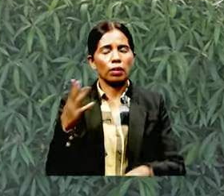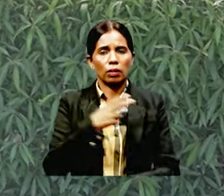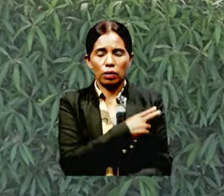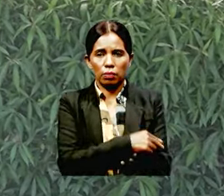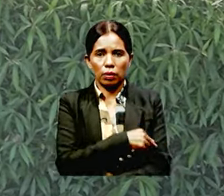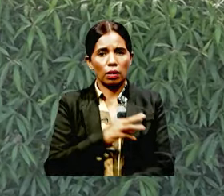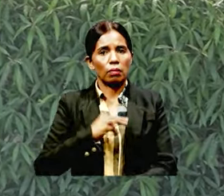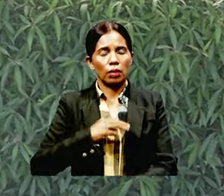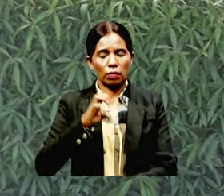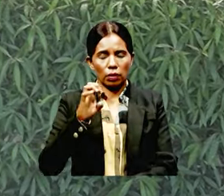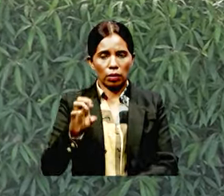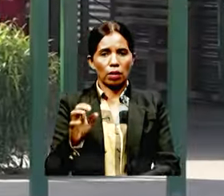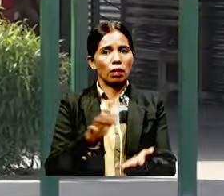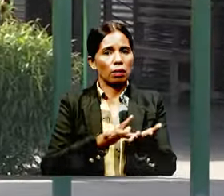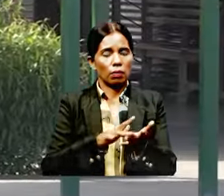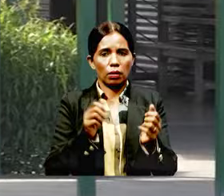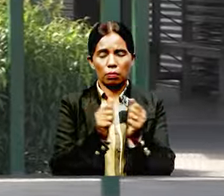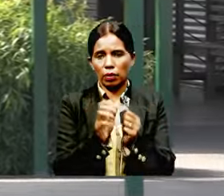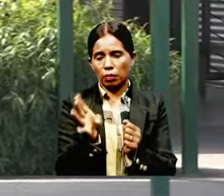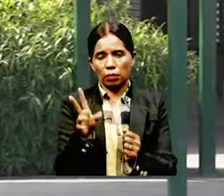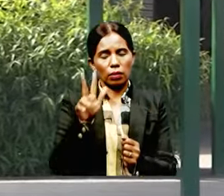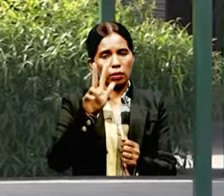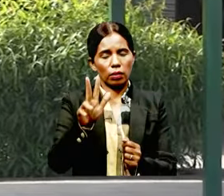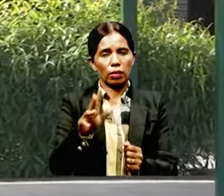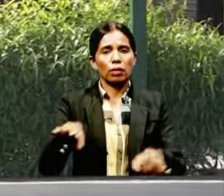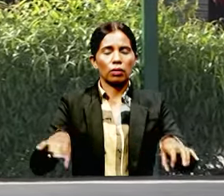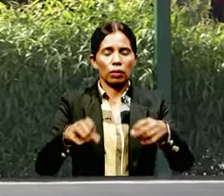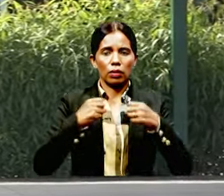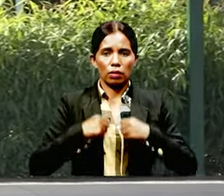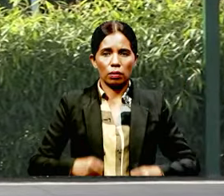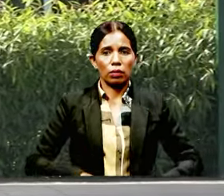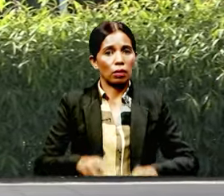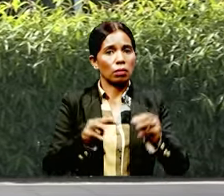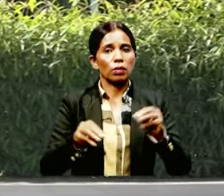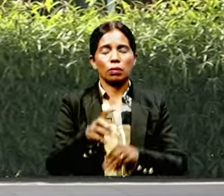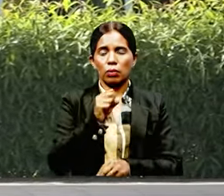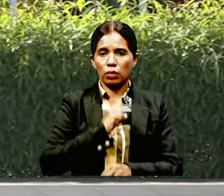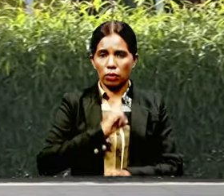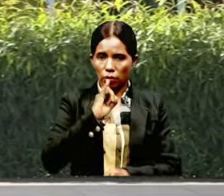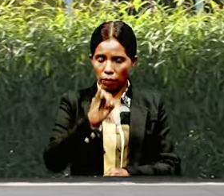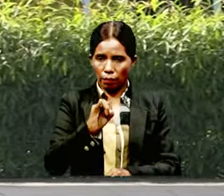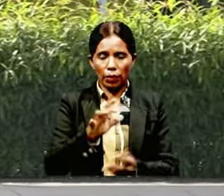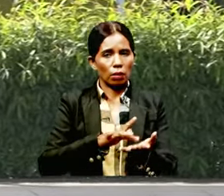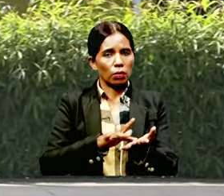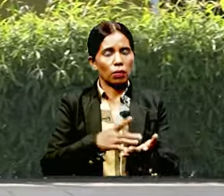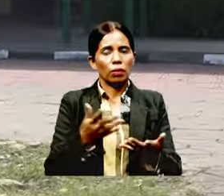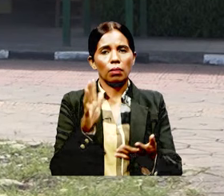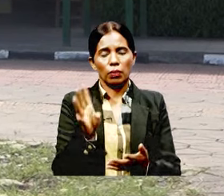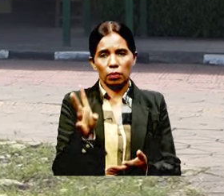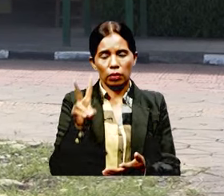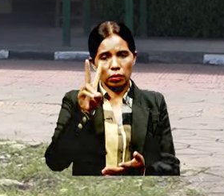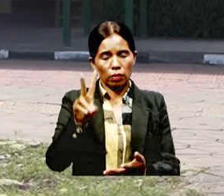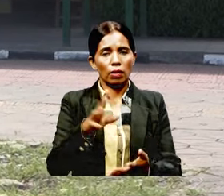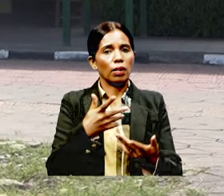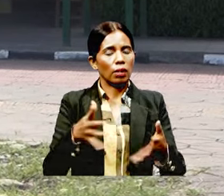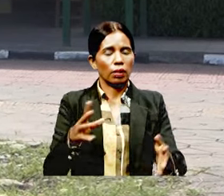referência maubisi, item hat nulu resin tolu, mamu ke serviço saúde munisipi Kova Lima, item hat nulu resin rua, mamu ke hospital